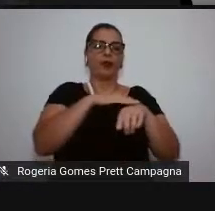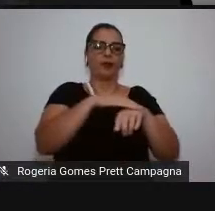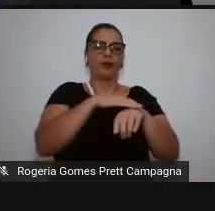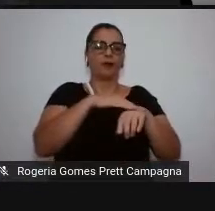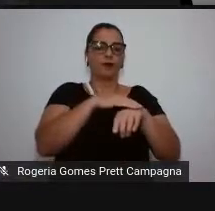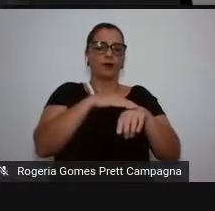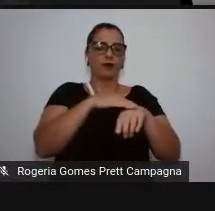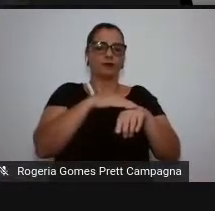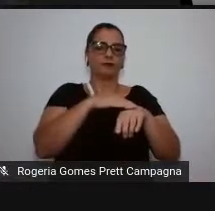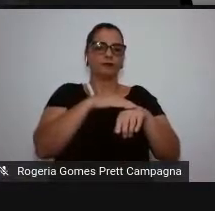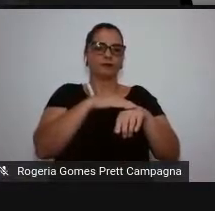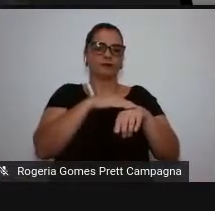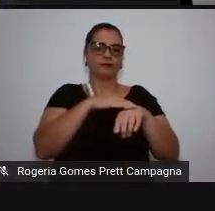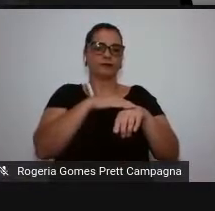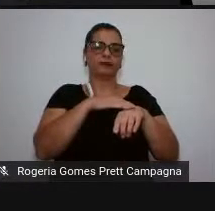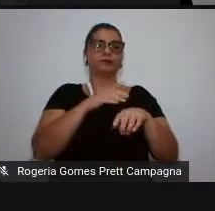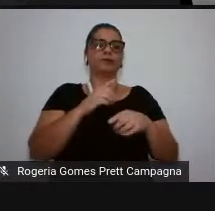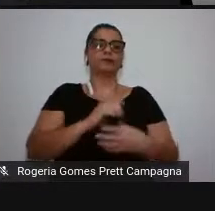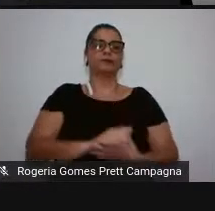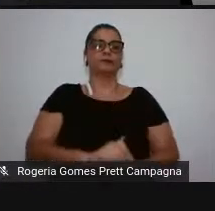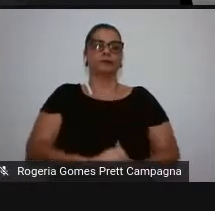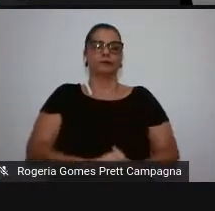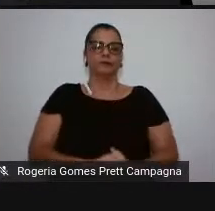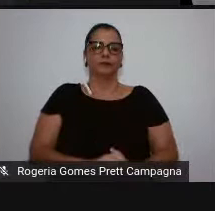também fazer parte.